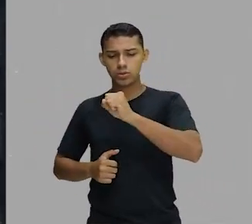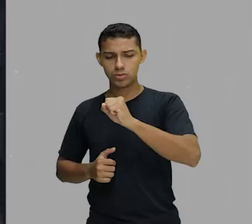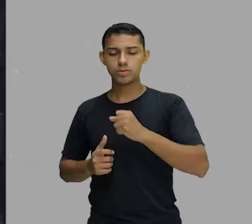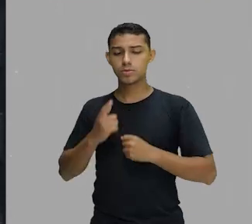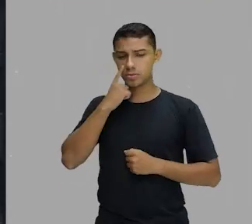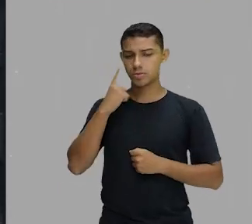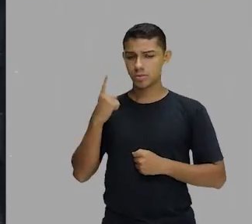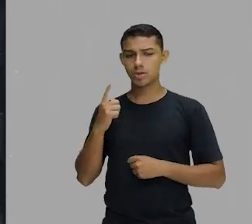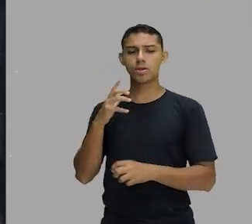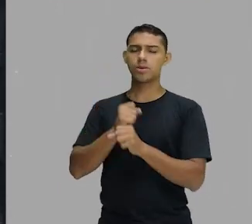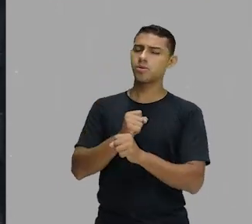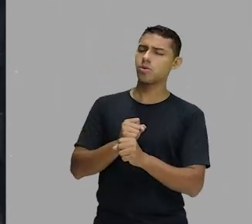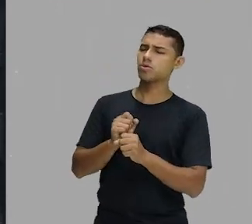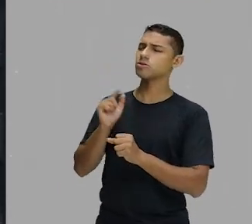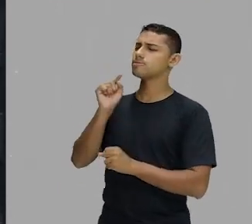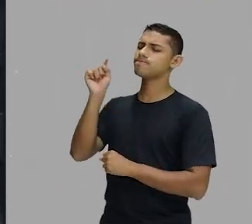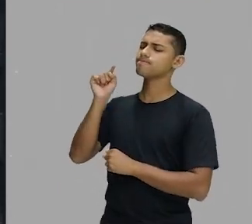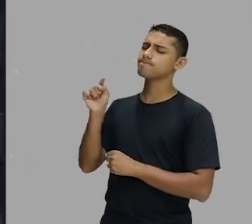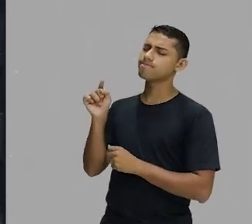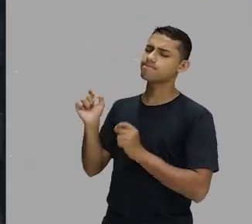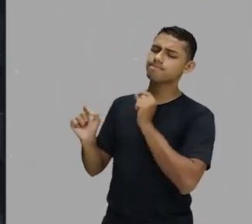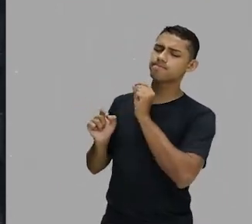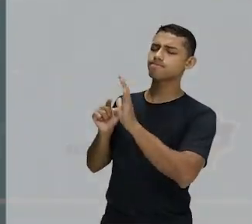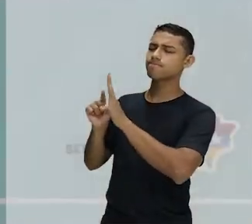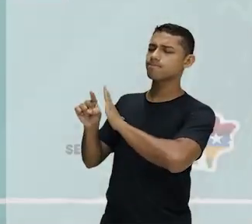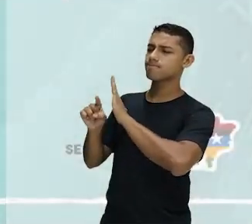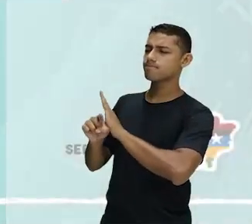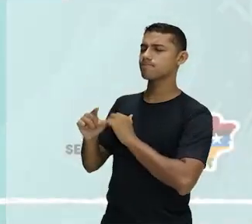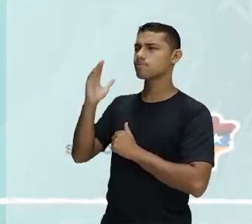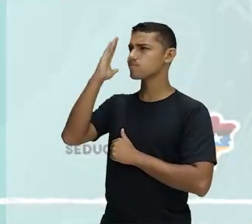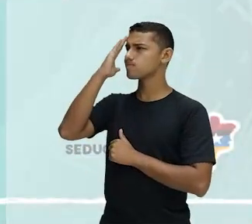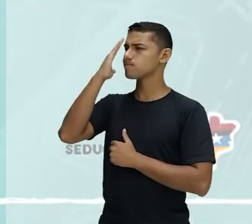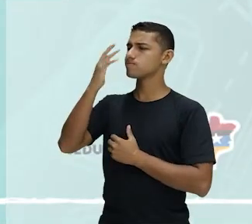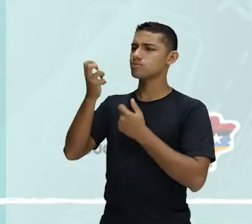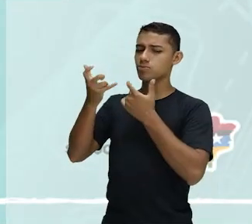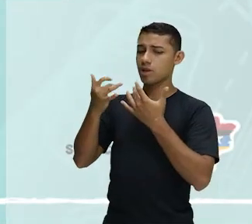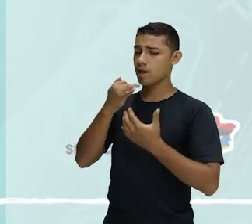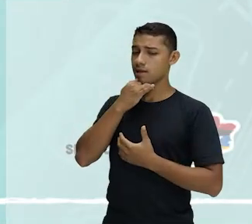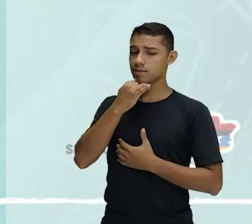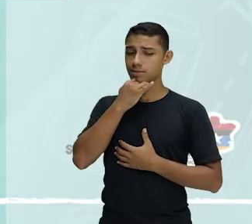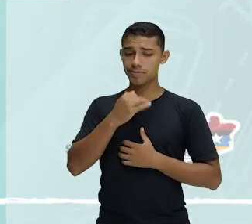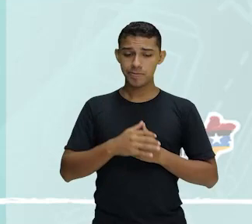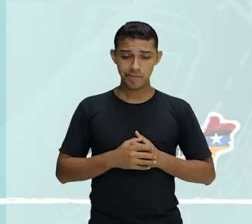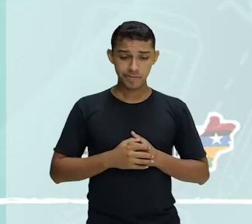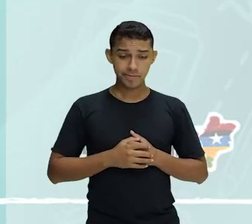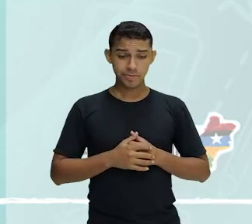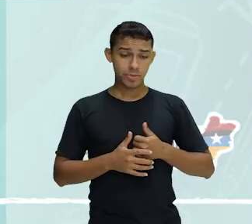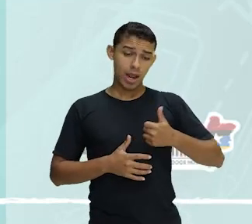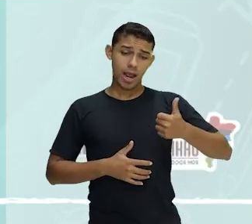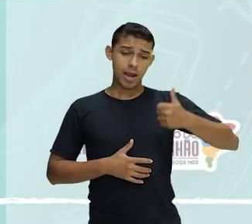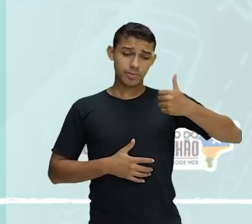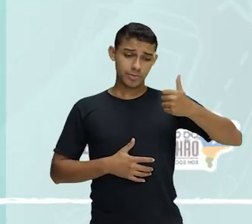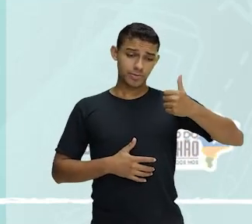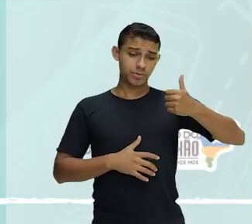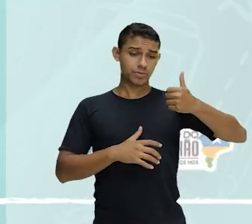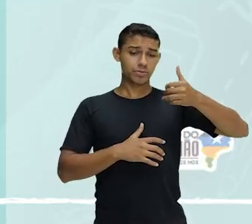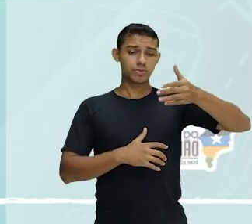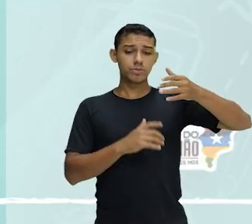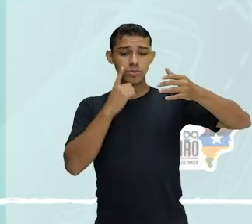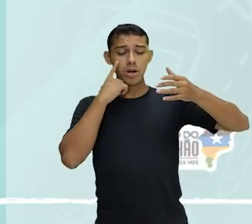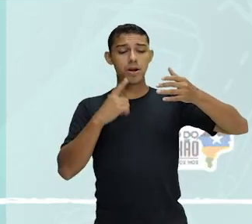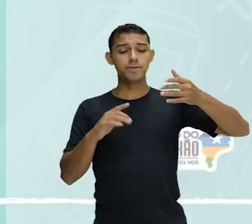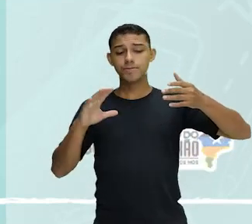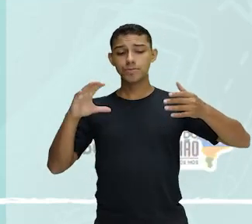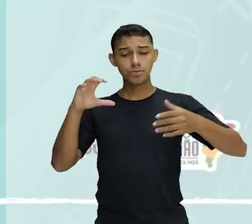ainda fazer alguns questionamentos adicionais. Por exemplo, este aqui. Na primeira hora, a quantidade de